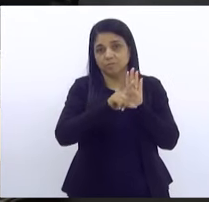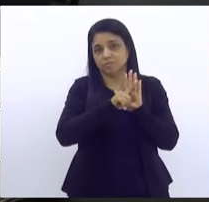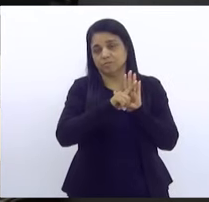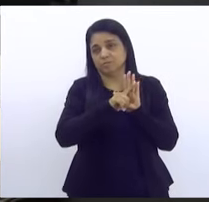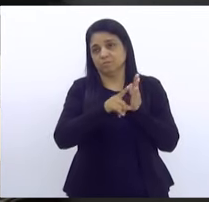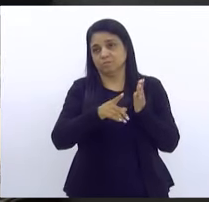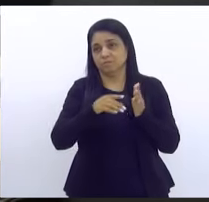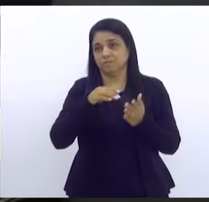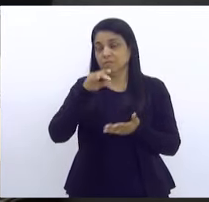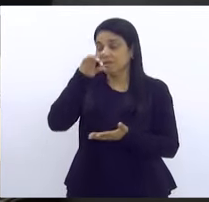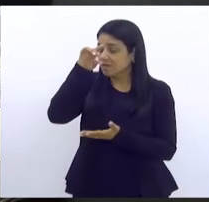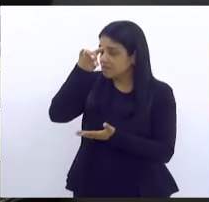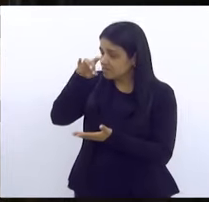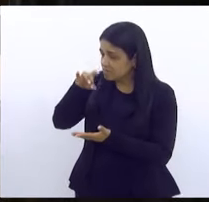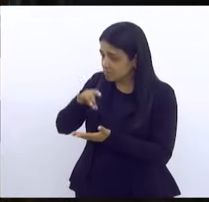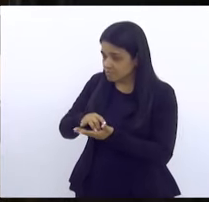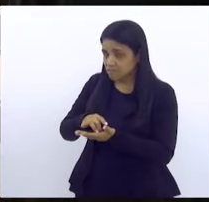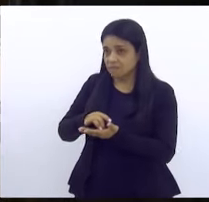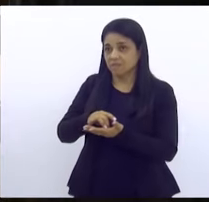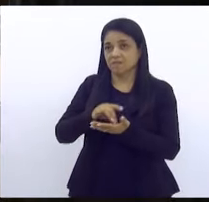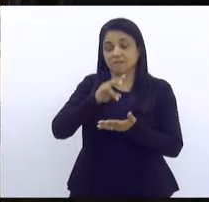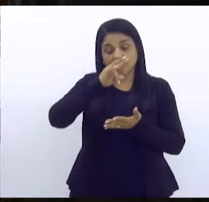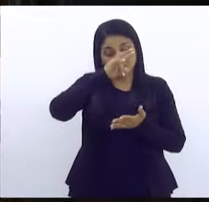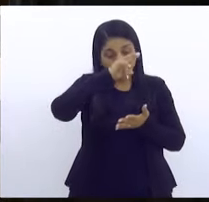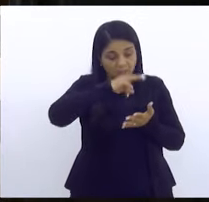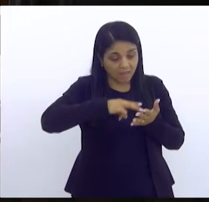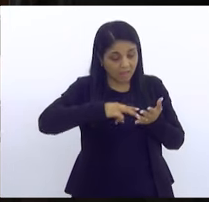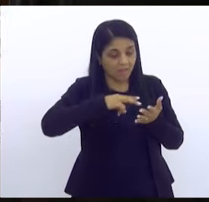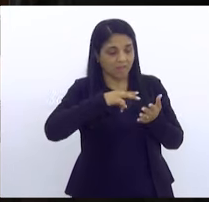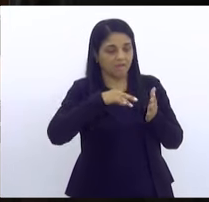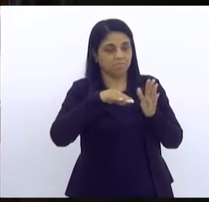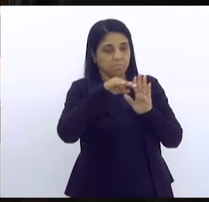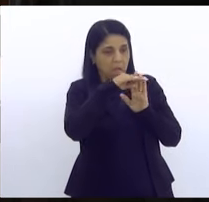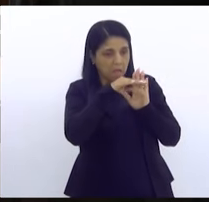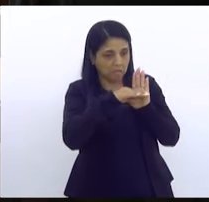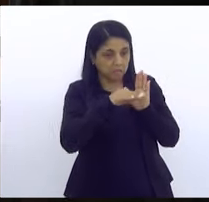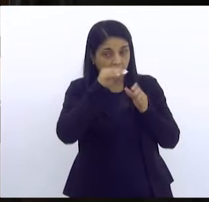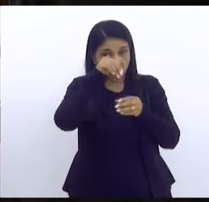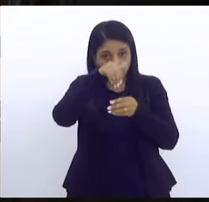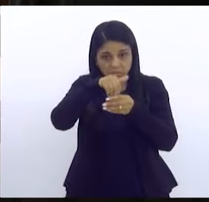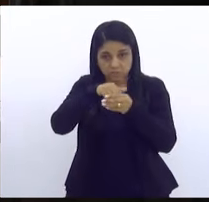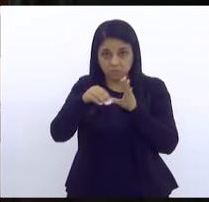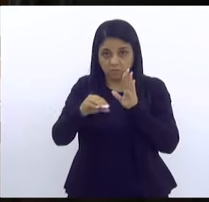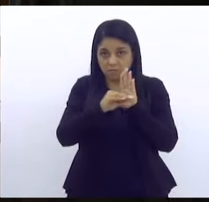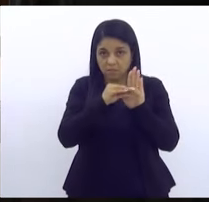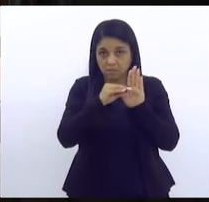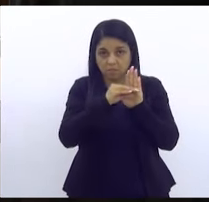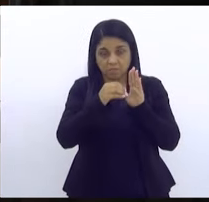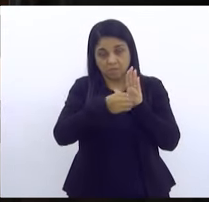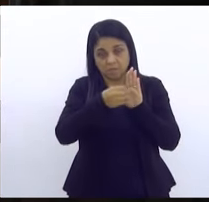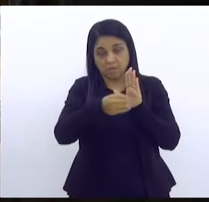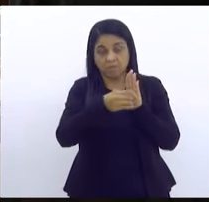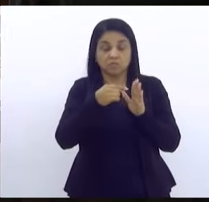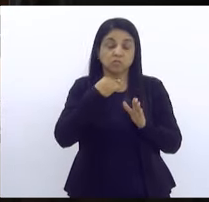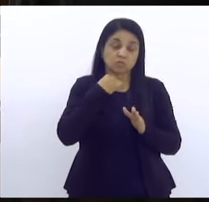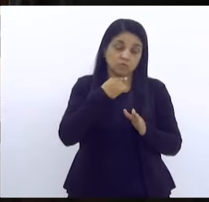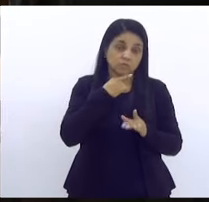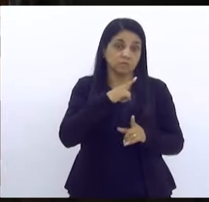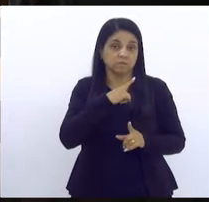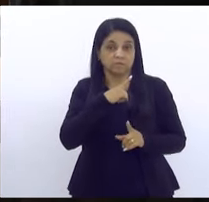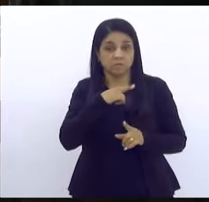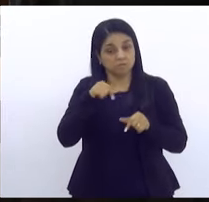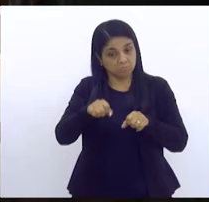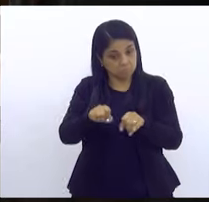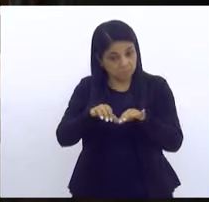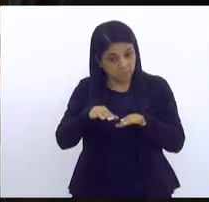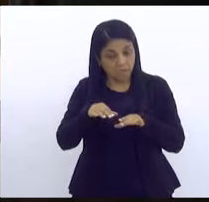Paulo, até lê a pauta, mas quando chega na votação a emenda, surgem as dúvidas e a gente está no